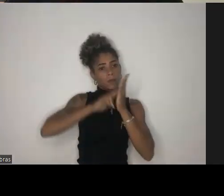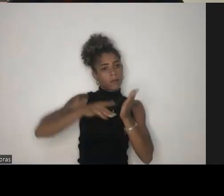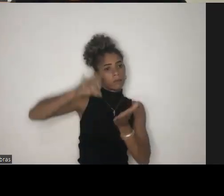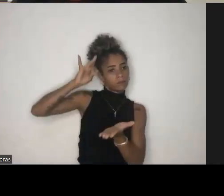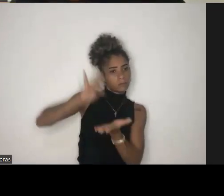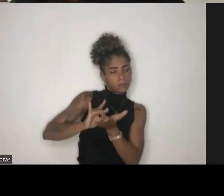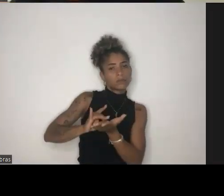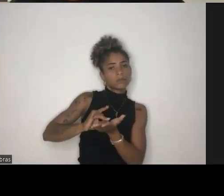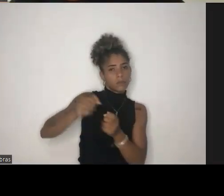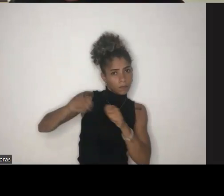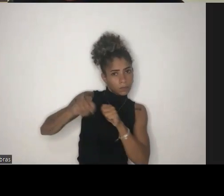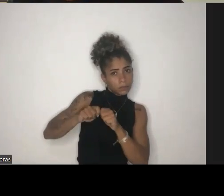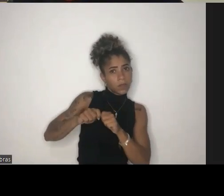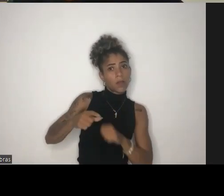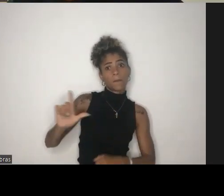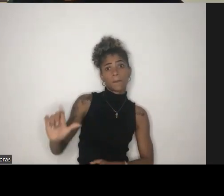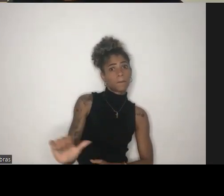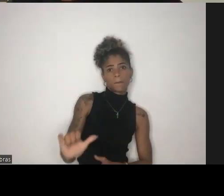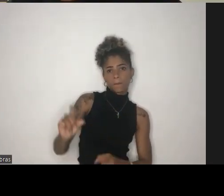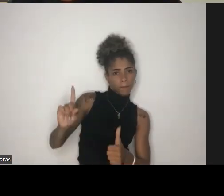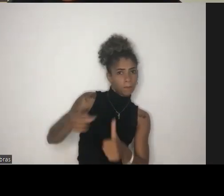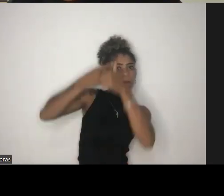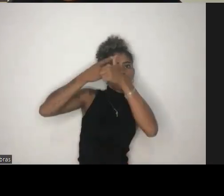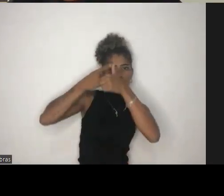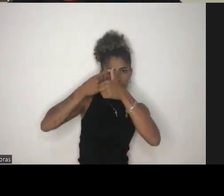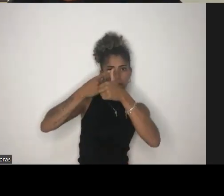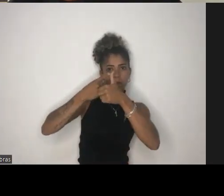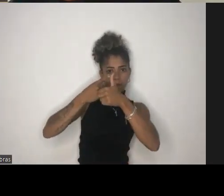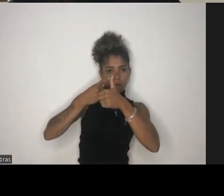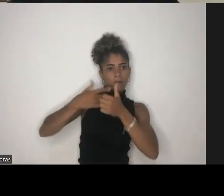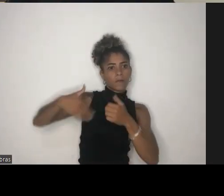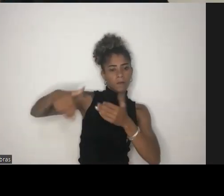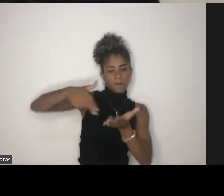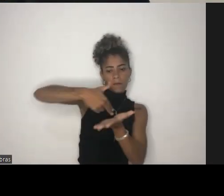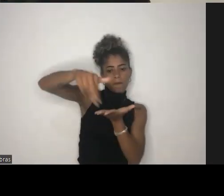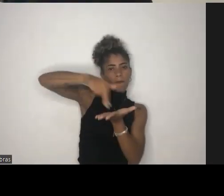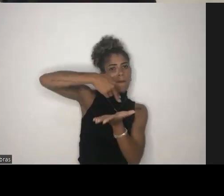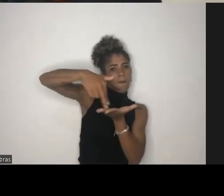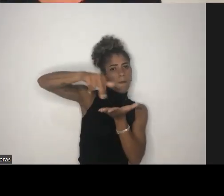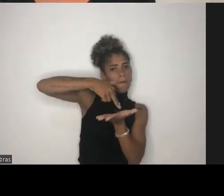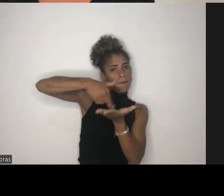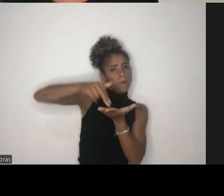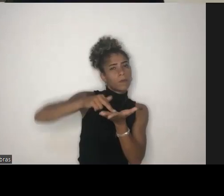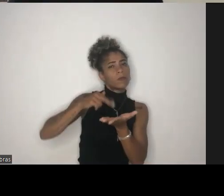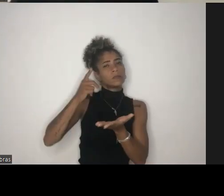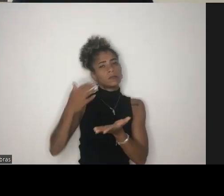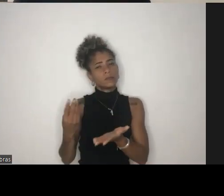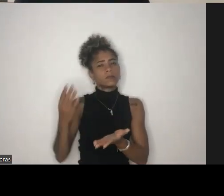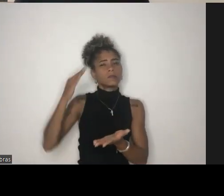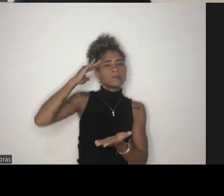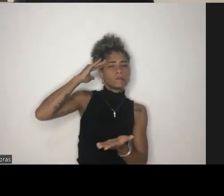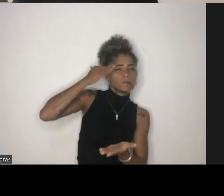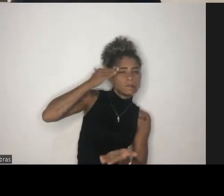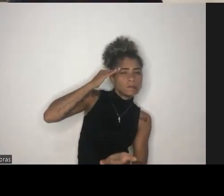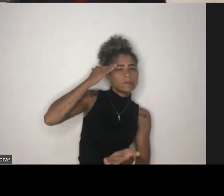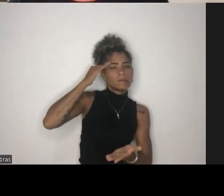o primeiro cenário de dança que eu fiz na prancheta né no estudo da prancheta então começou a entender nesse